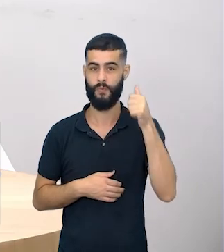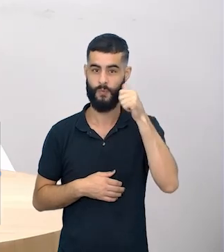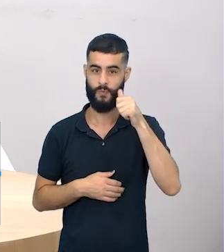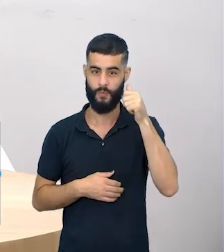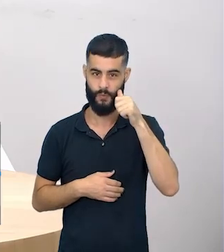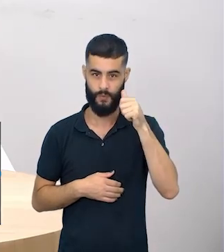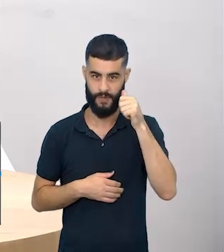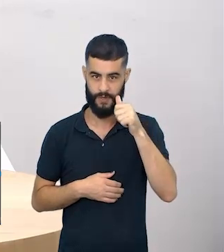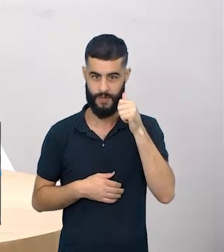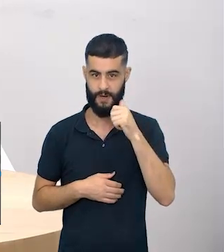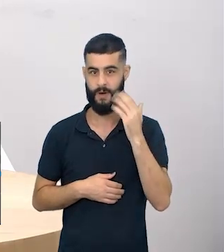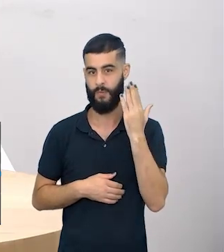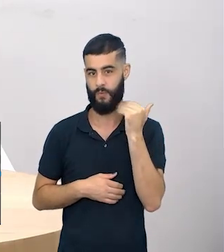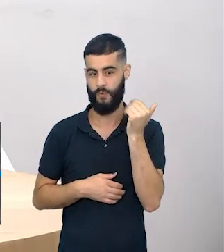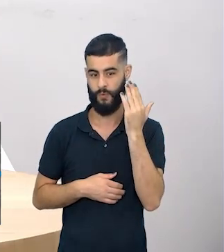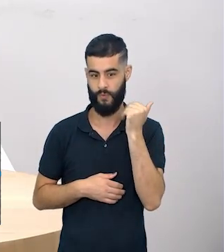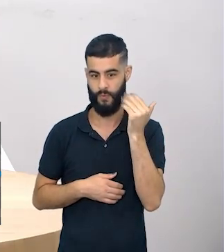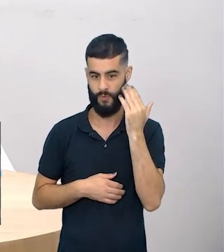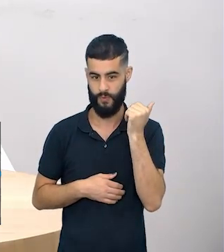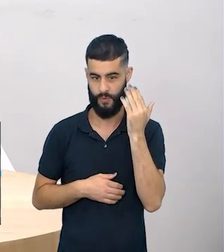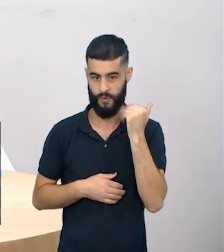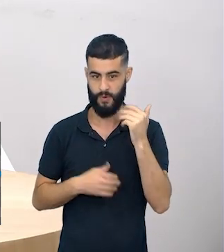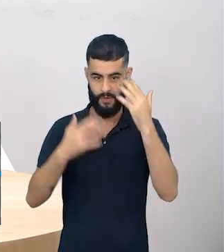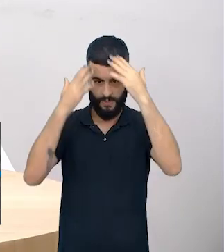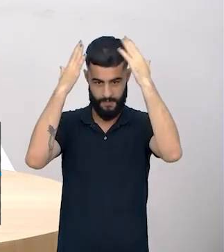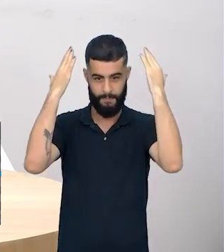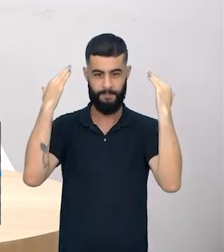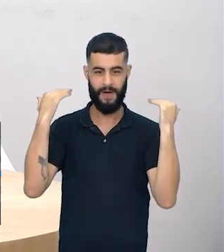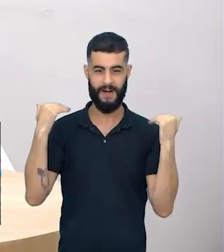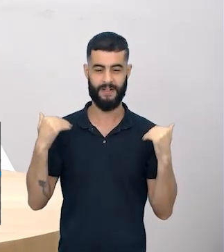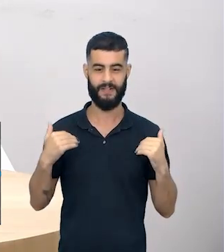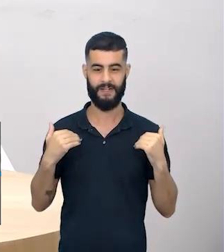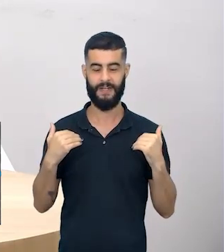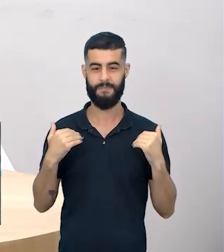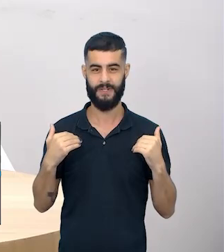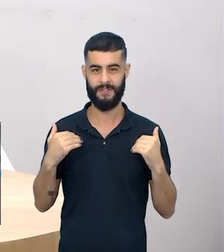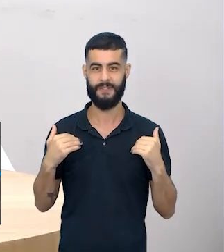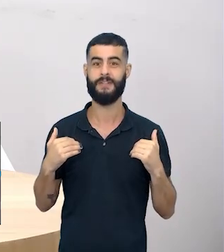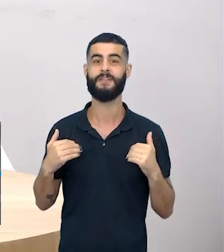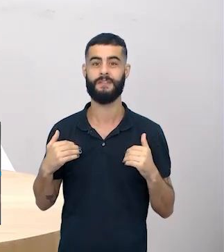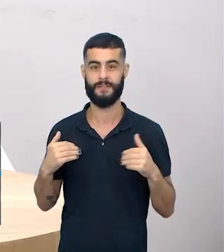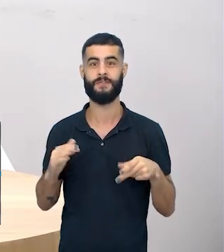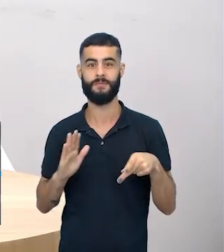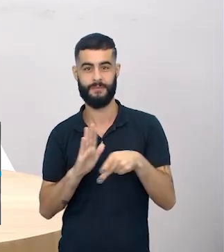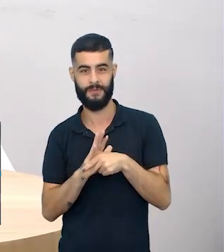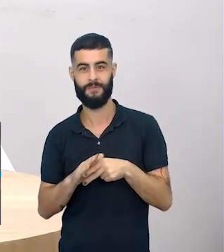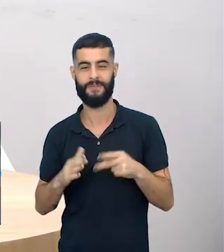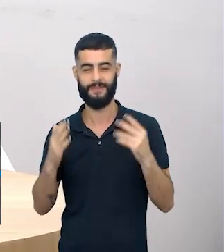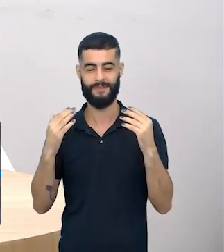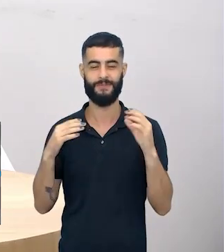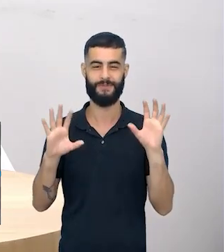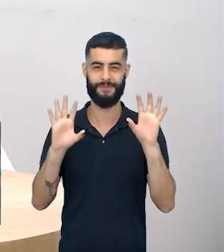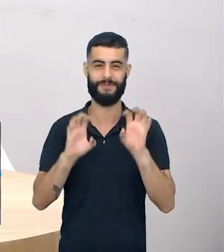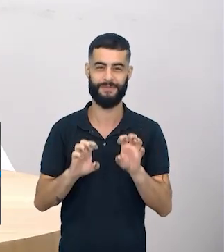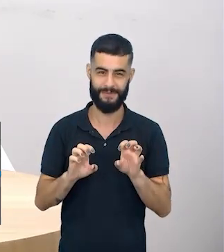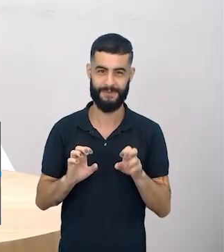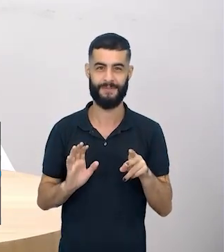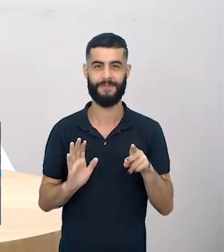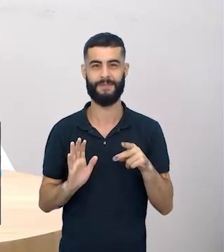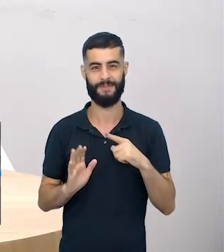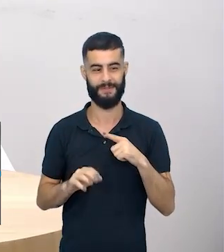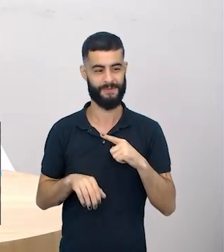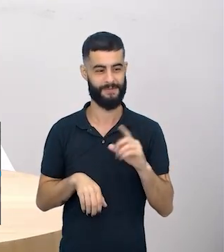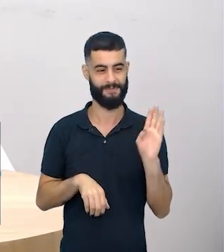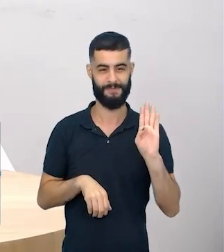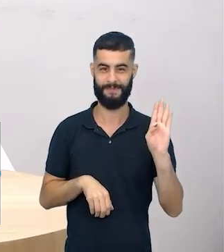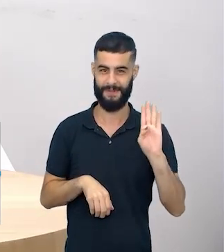parda, olhos e cabelos castanhos escuros, uso óculos, estou vestindo uma camisa